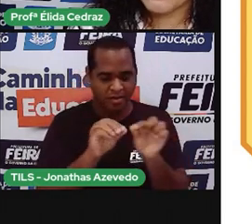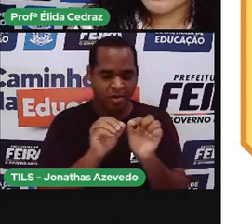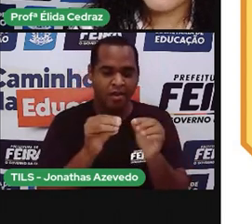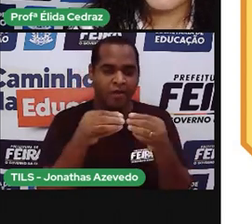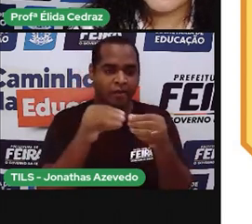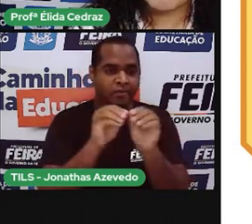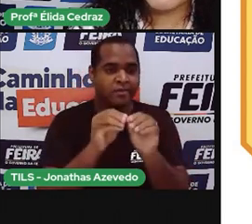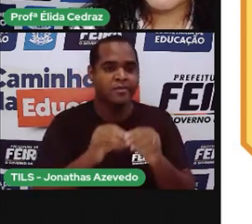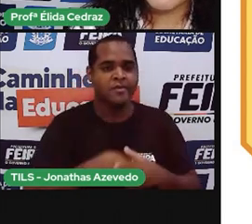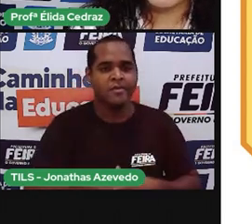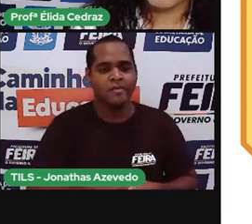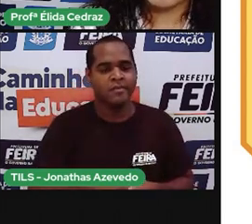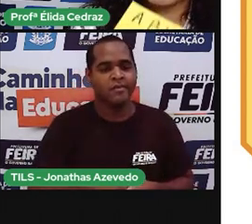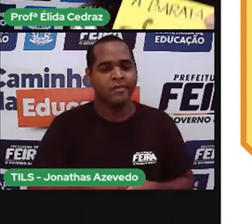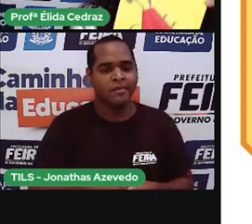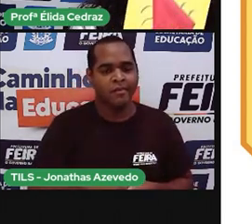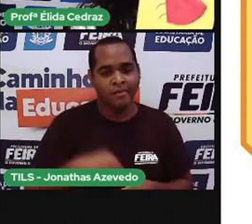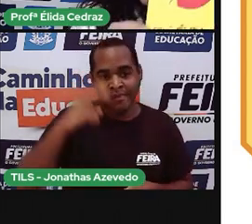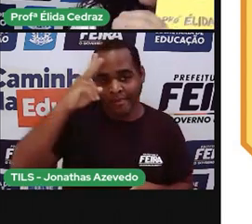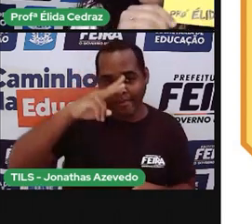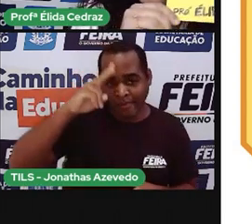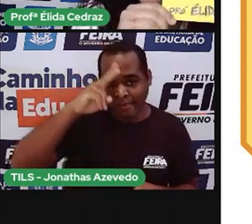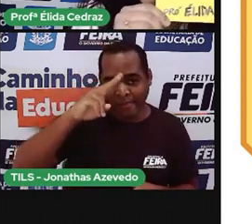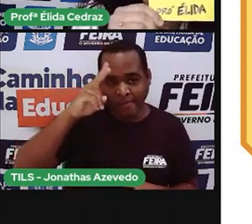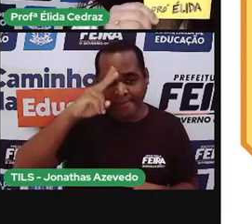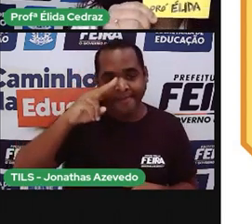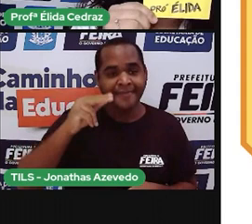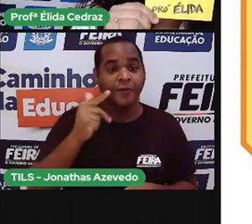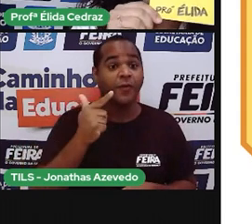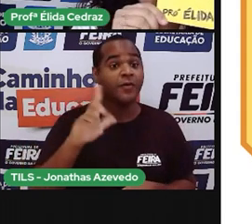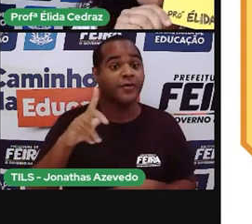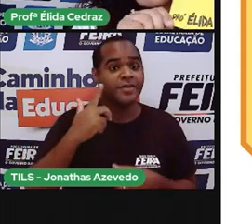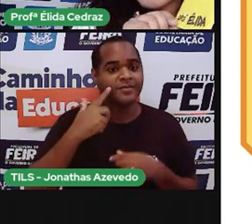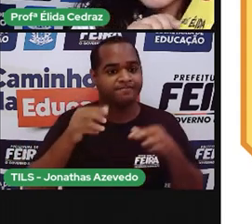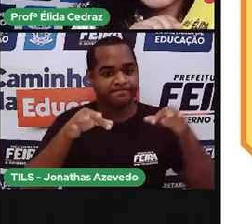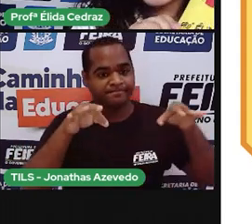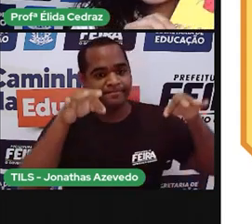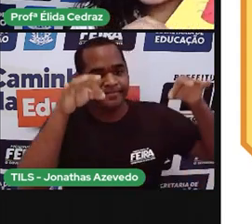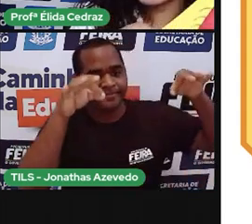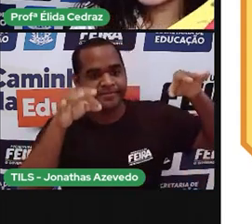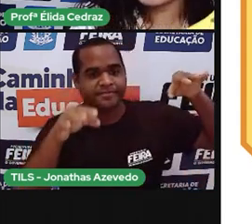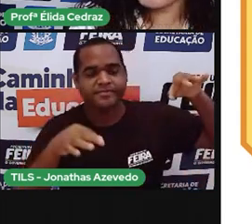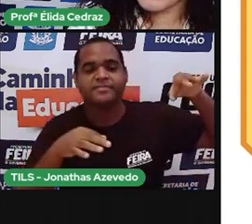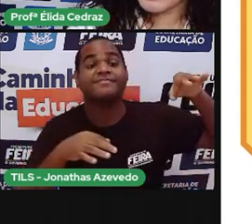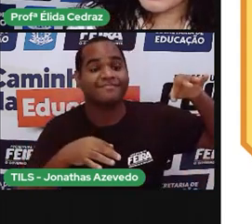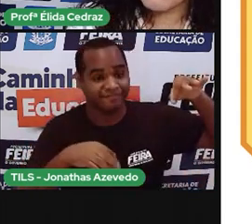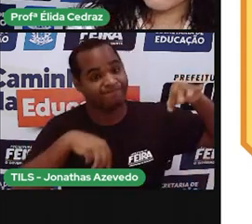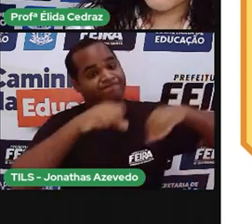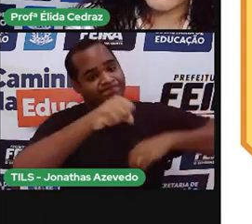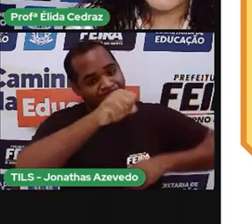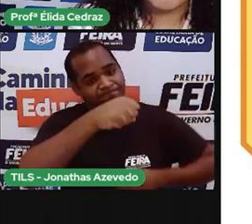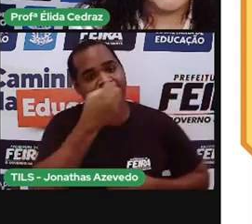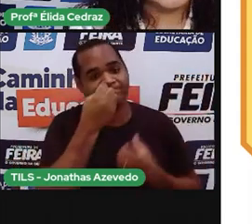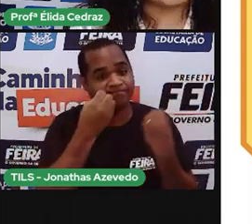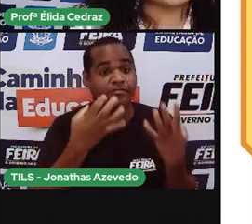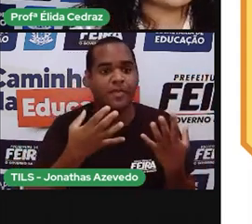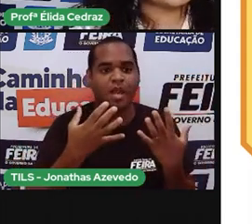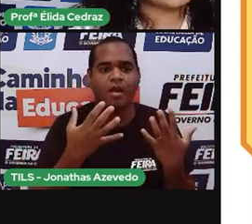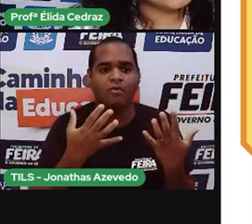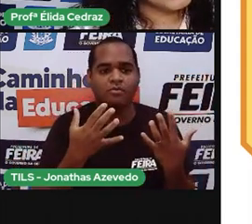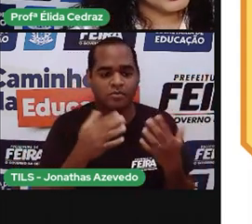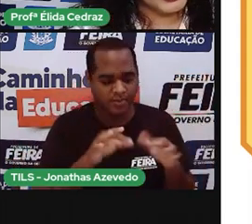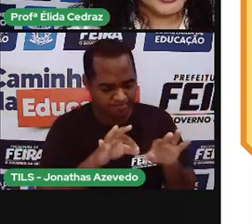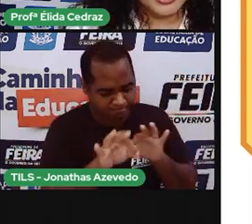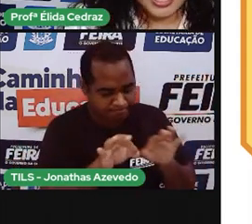dobradura? Lembra daquela dobradura? Ó, trouxe hoje de novo. Isso mesmo, nós trabalhamos